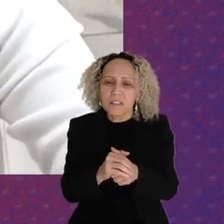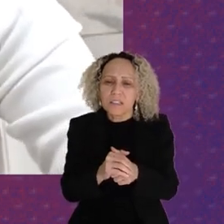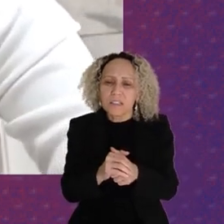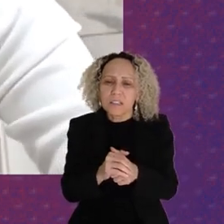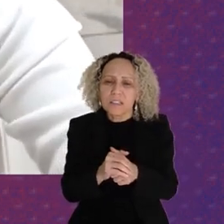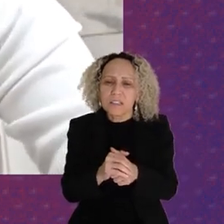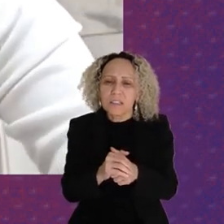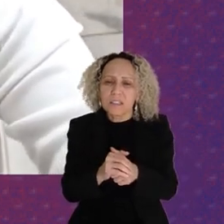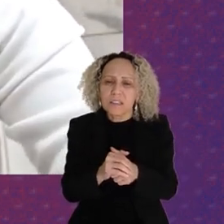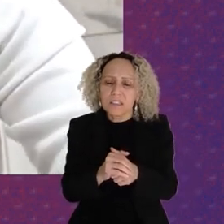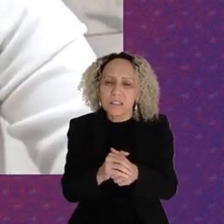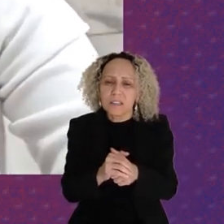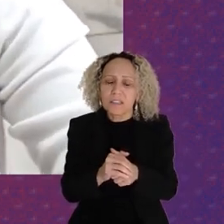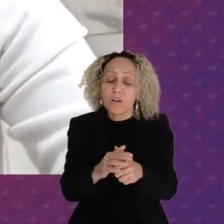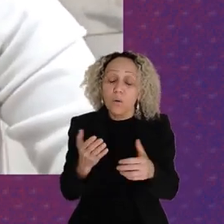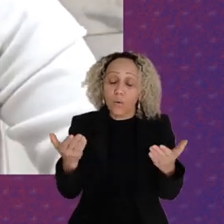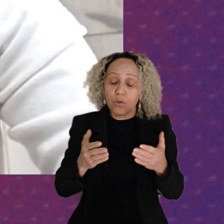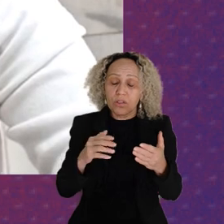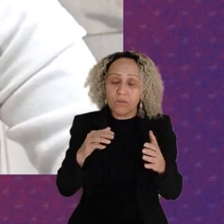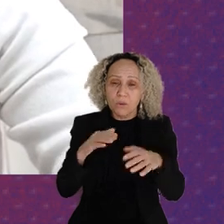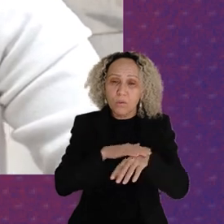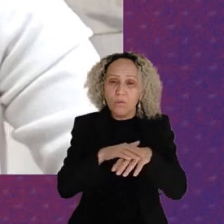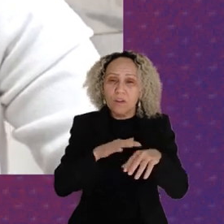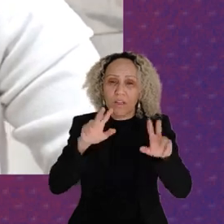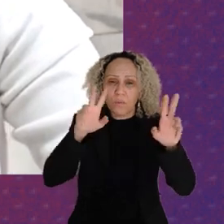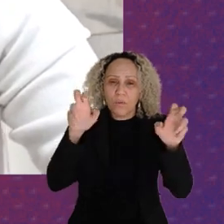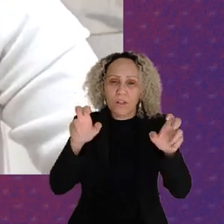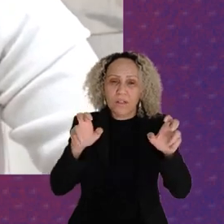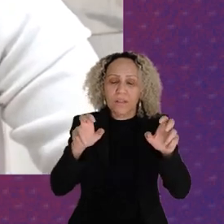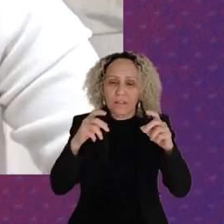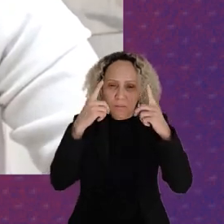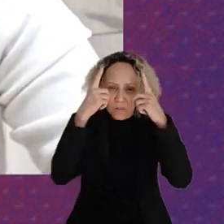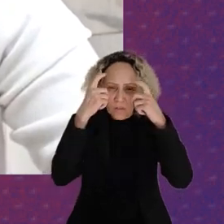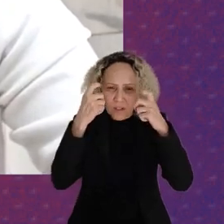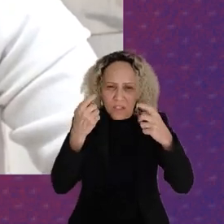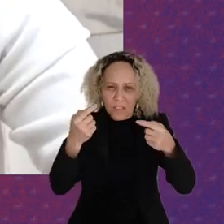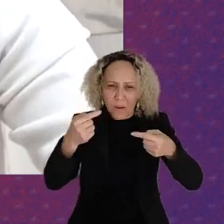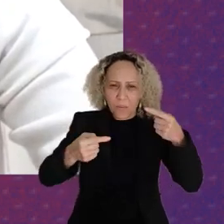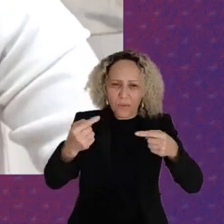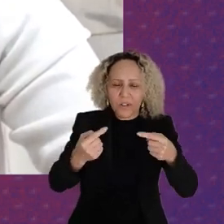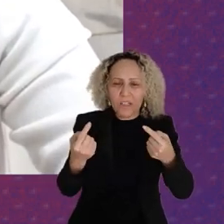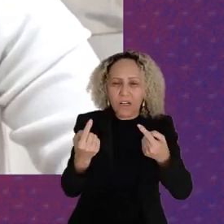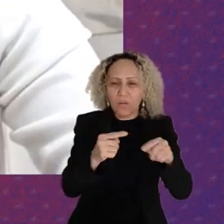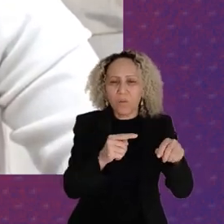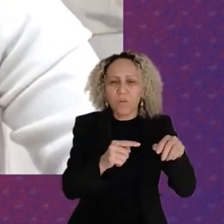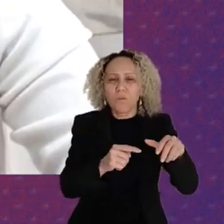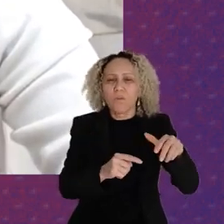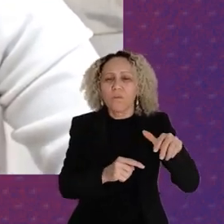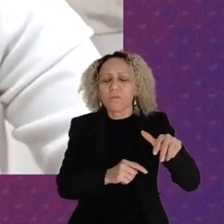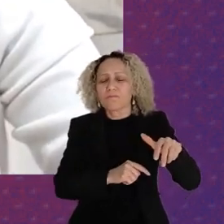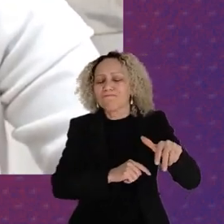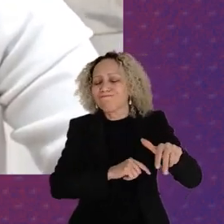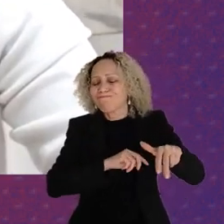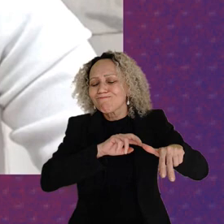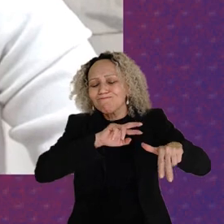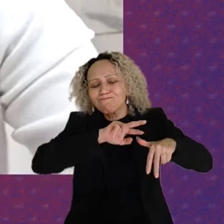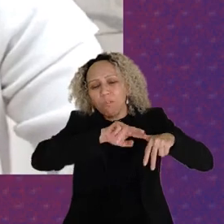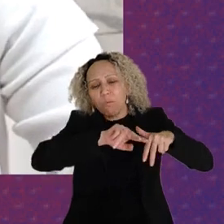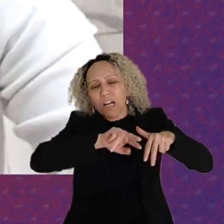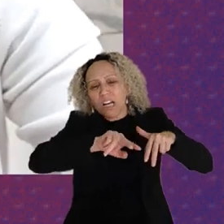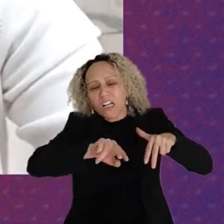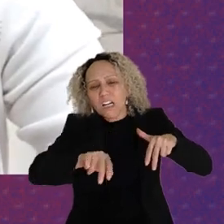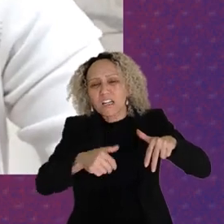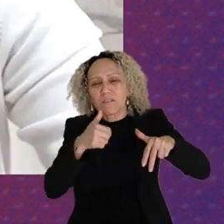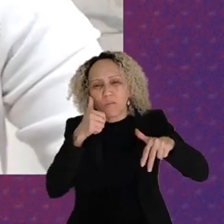violência política de gênero, entender, né, melhor o que é esse tipo de violência, que apesar de